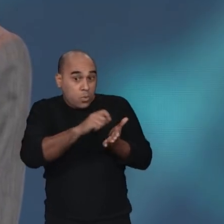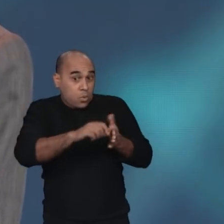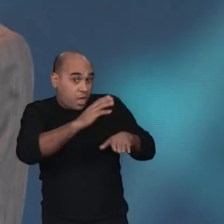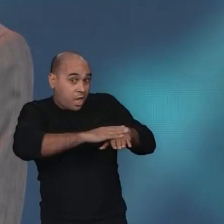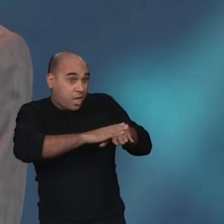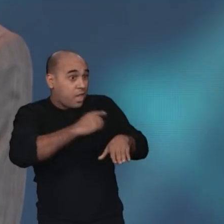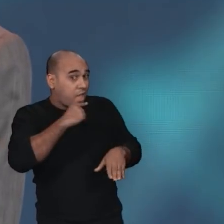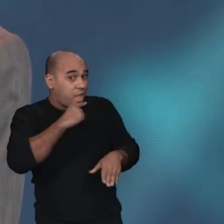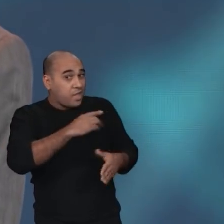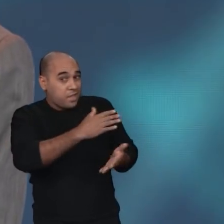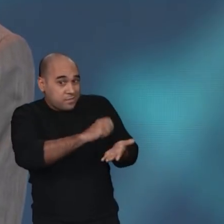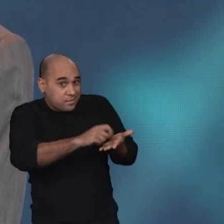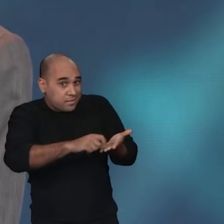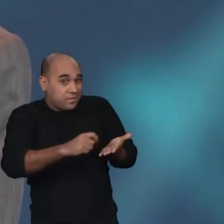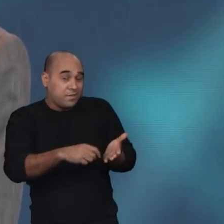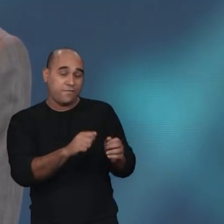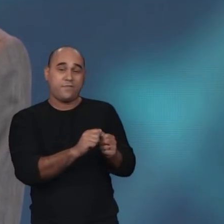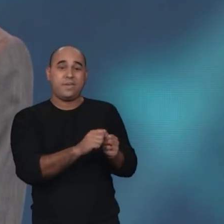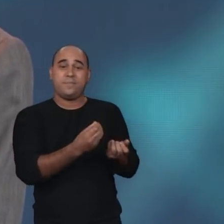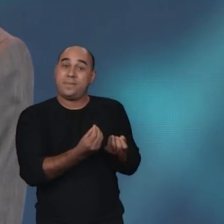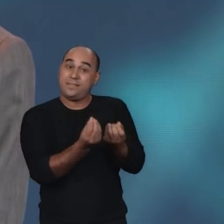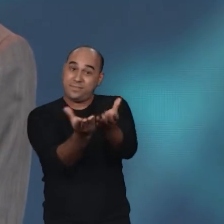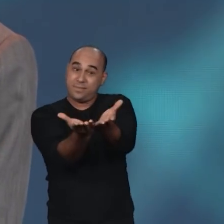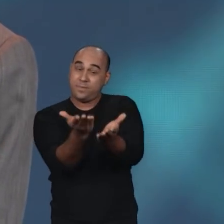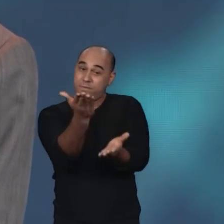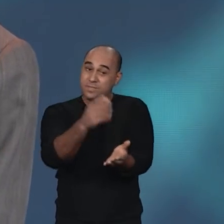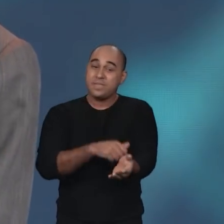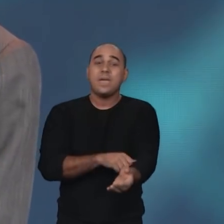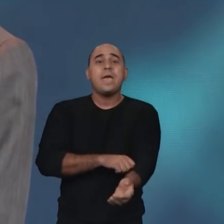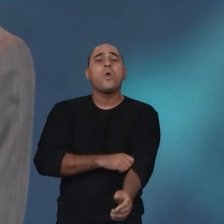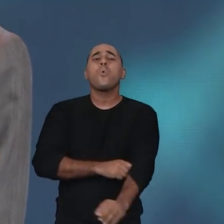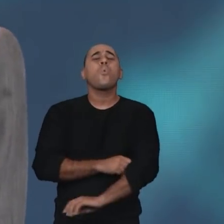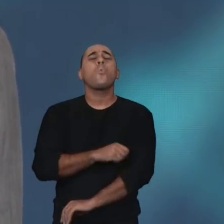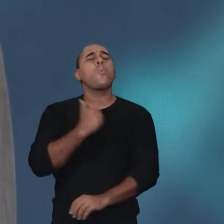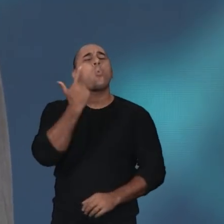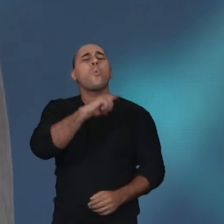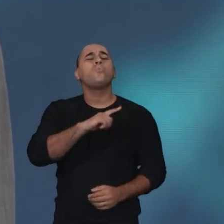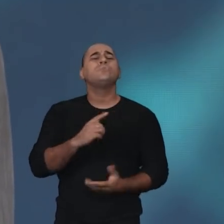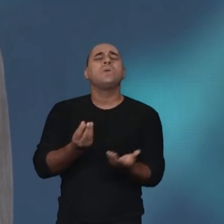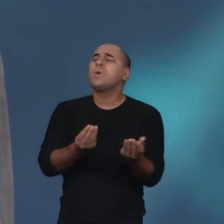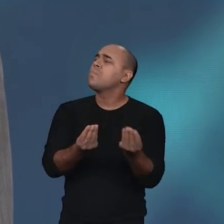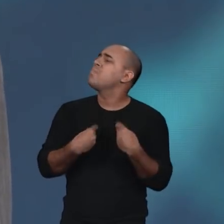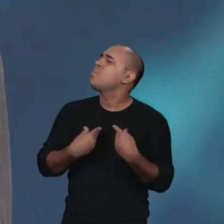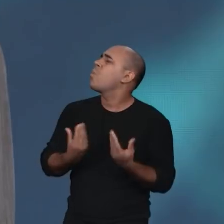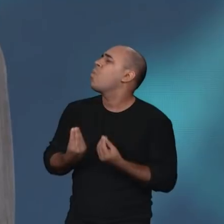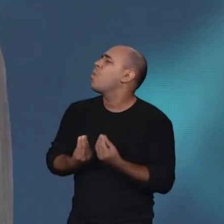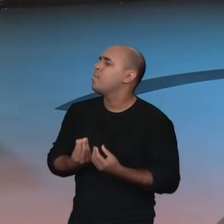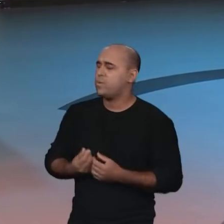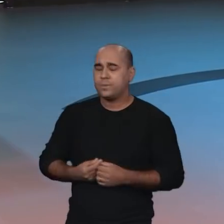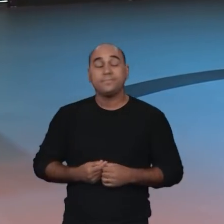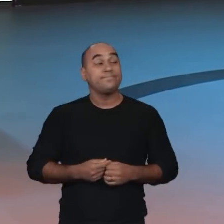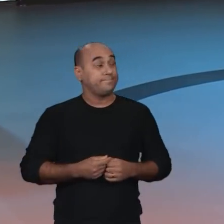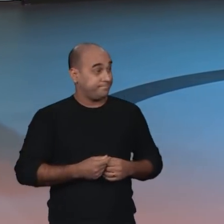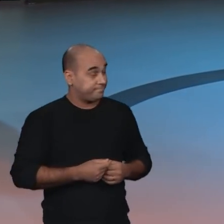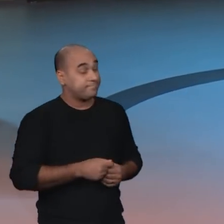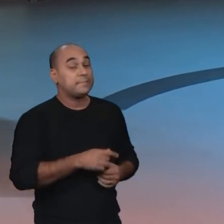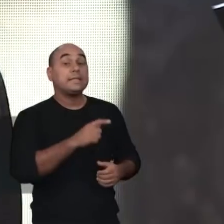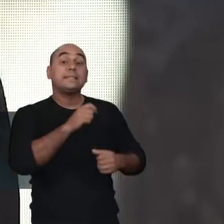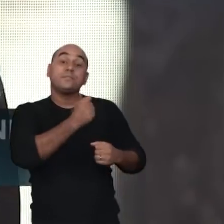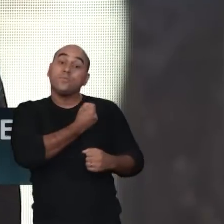Rodrigo Silva, para você conseguir isso aqui, é de graça. Como é que faz, Flávia? Pelo telefone,